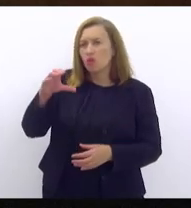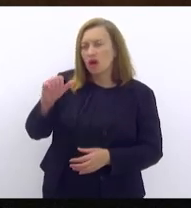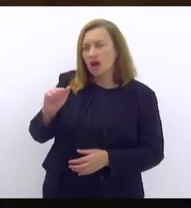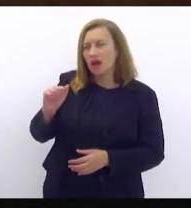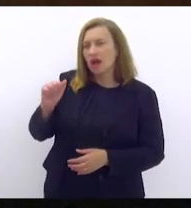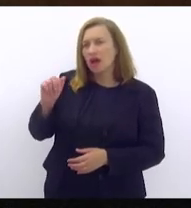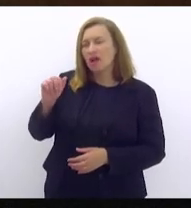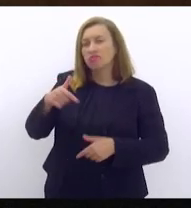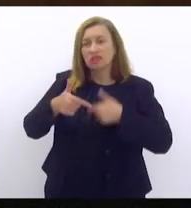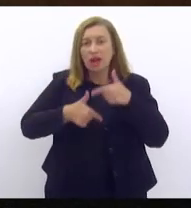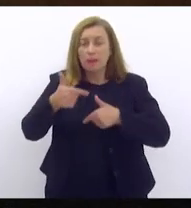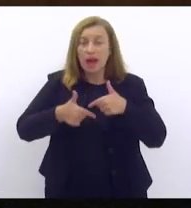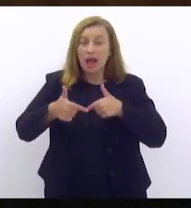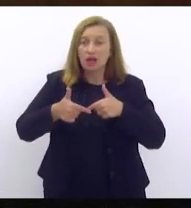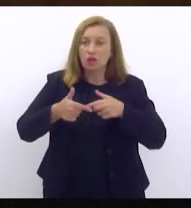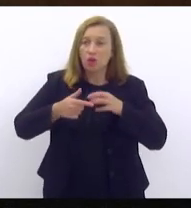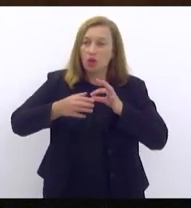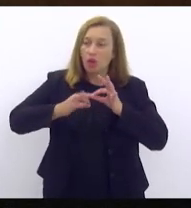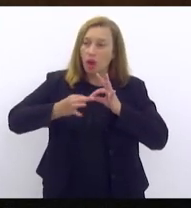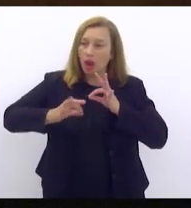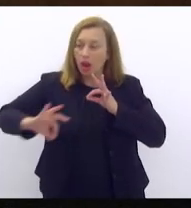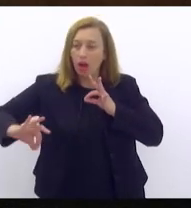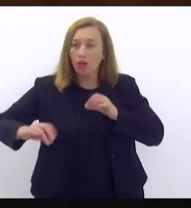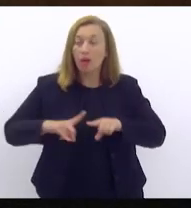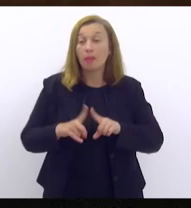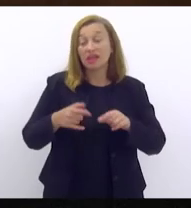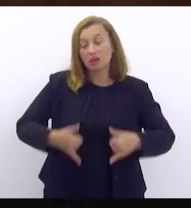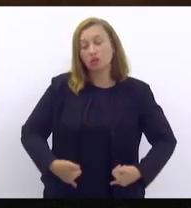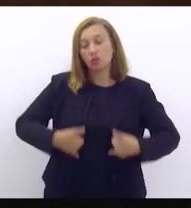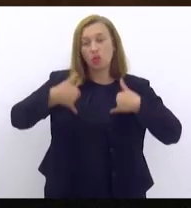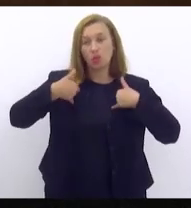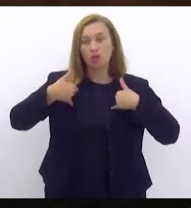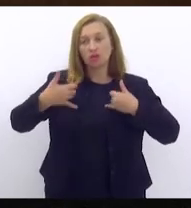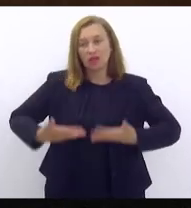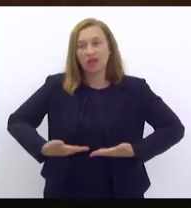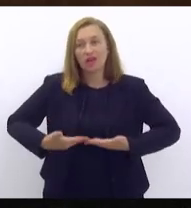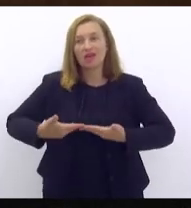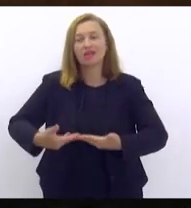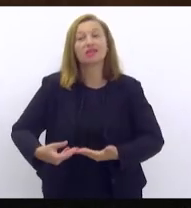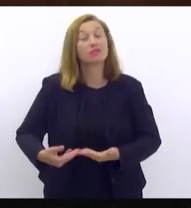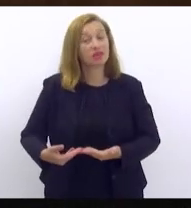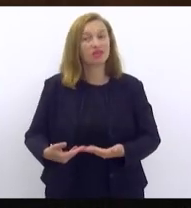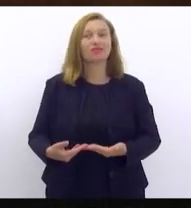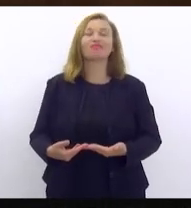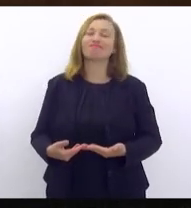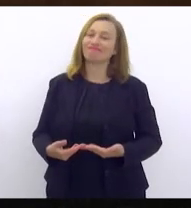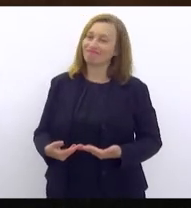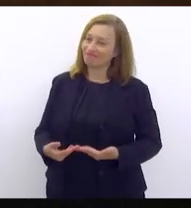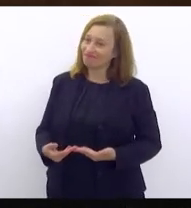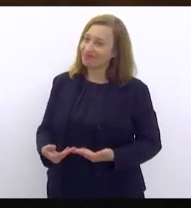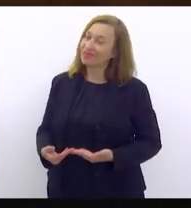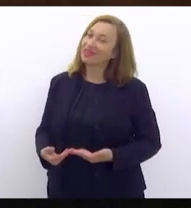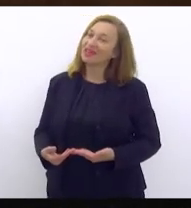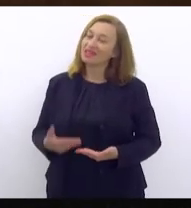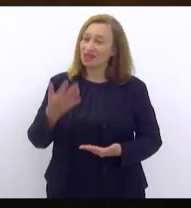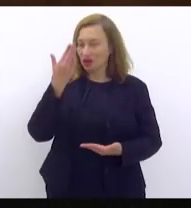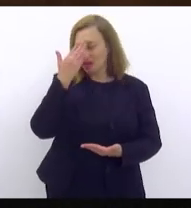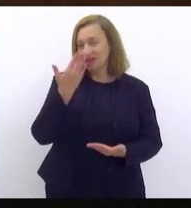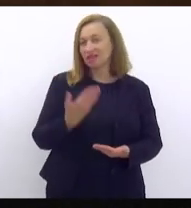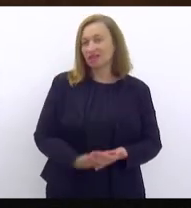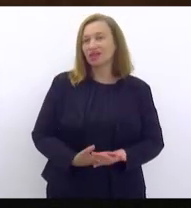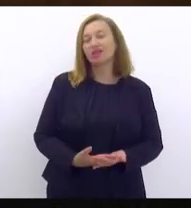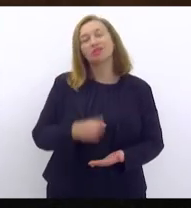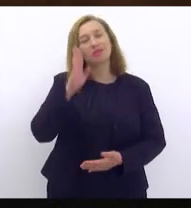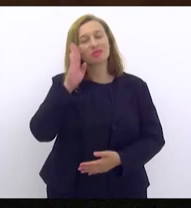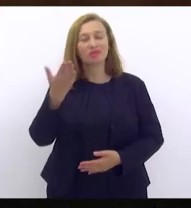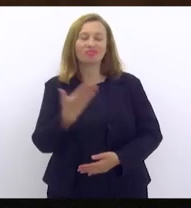forma de muito orgulho de ter recebido esse voto, principalmente do